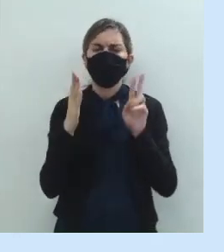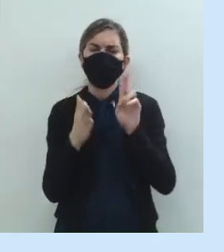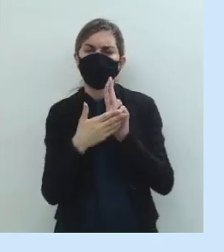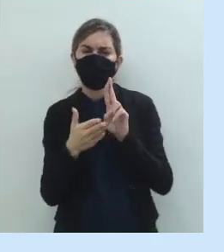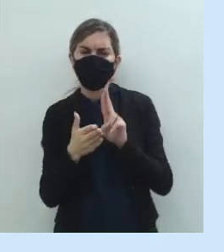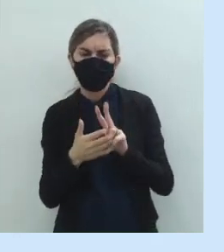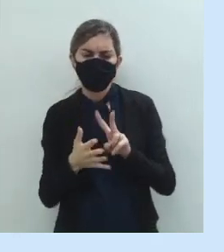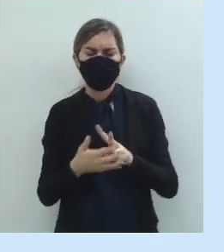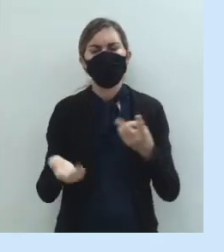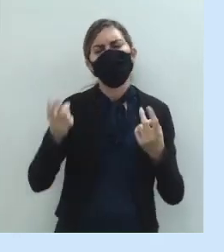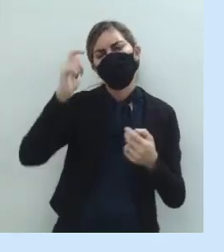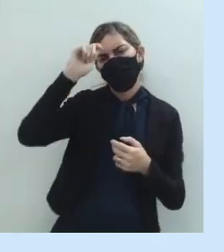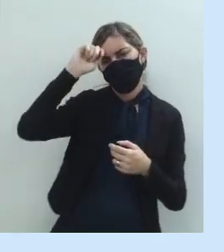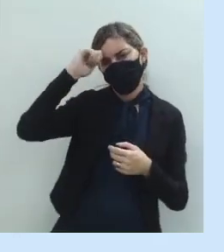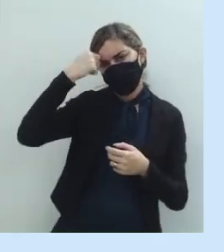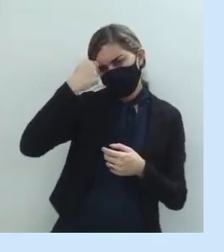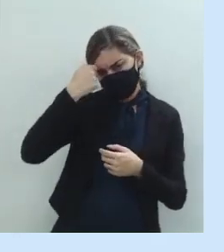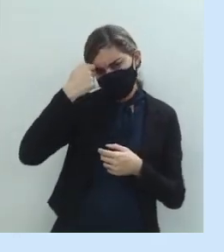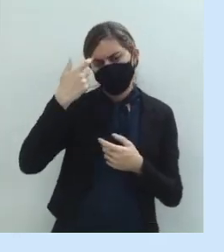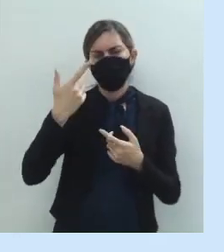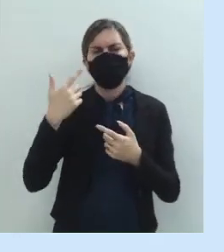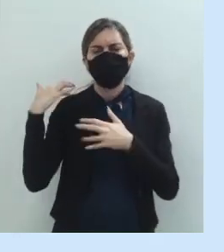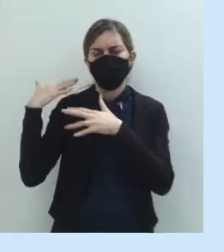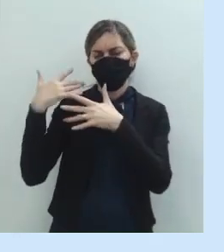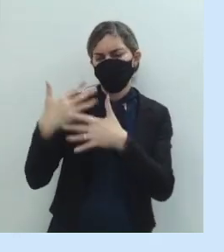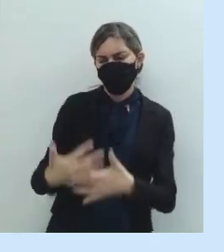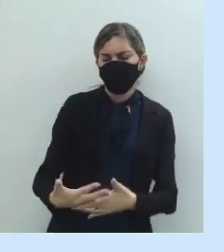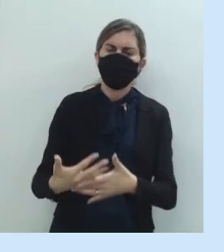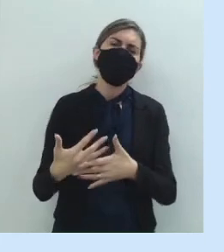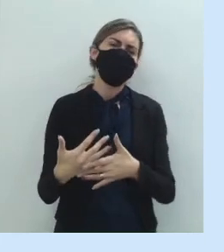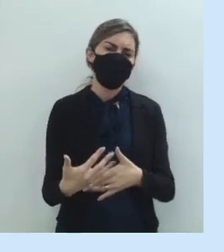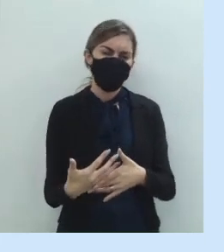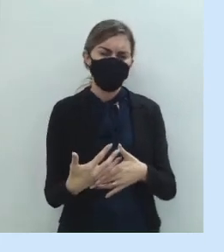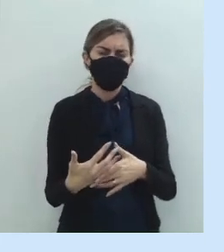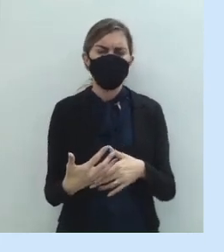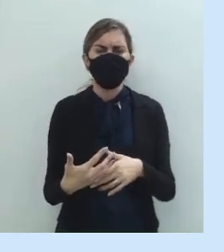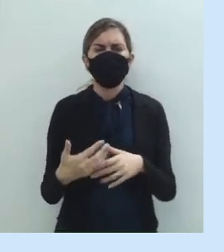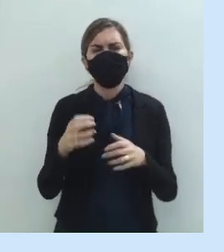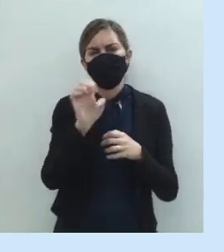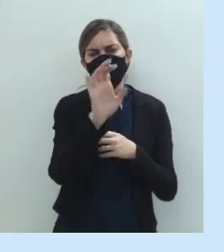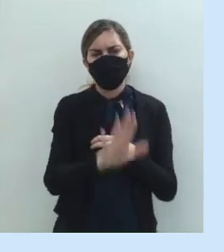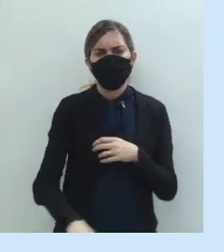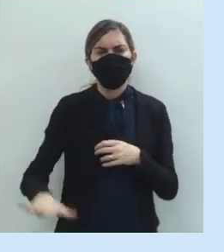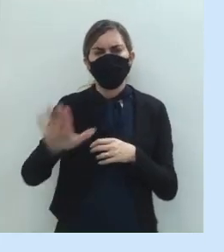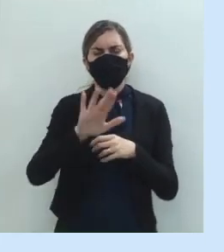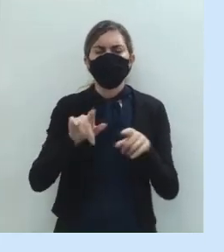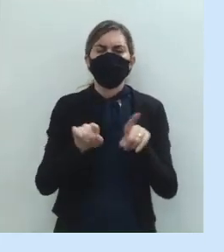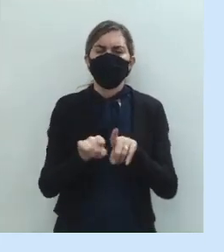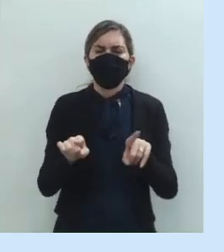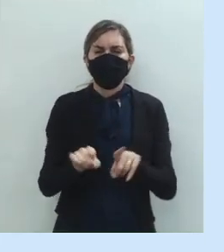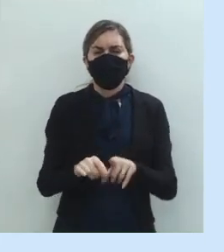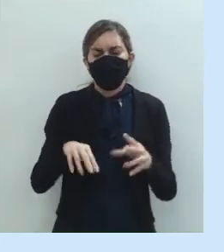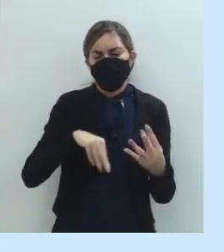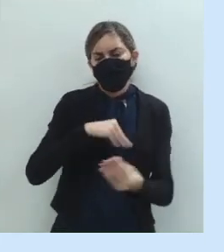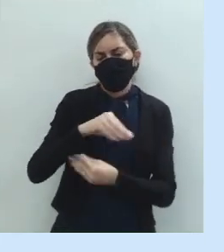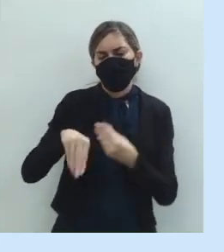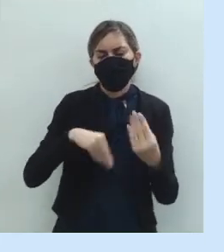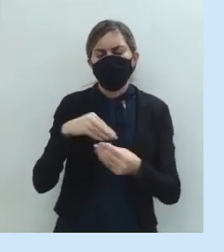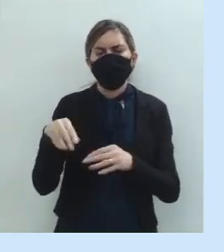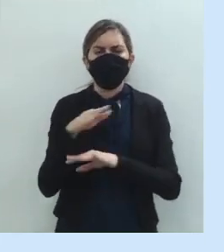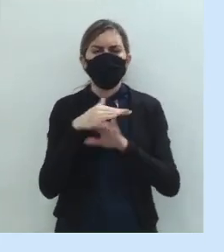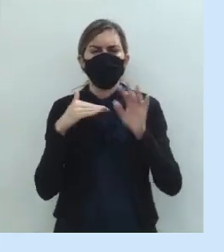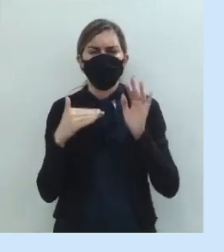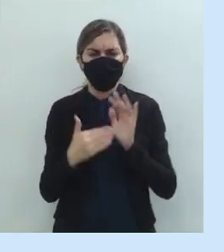nossa cultura africana, da nossa descendência europeia também. Então, essa mistura de